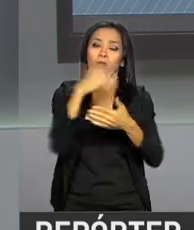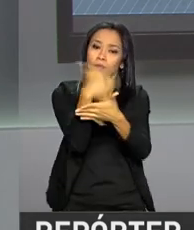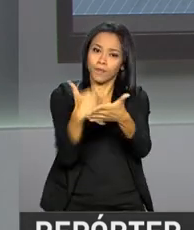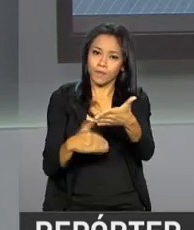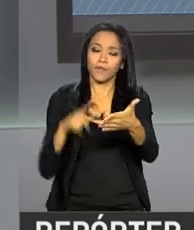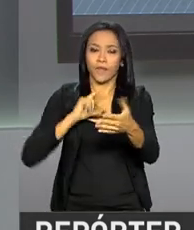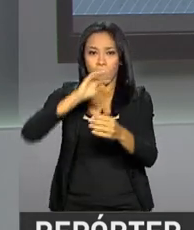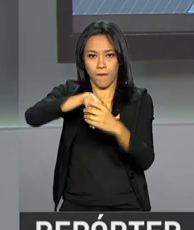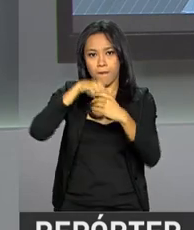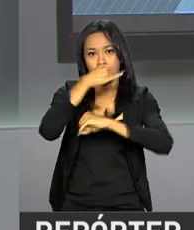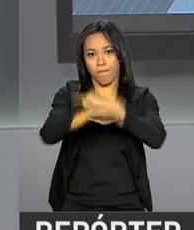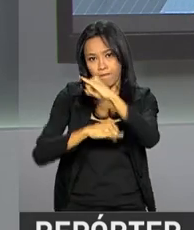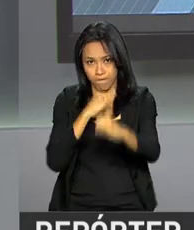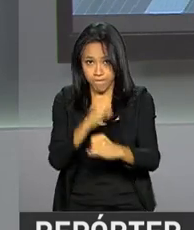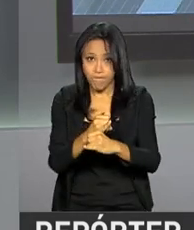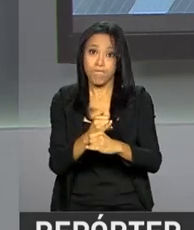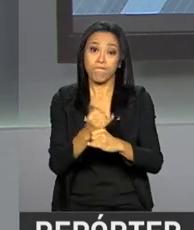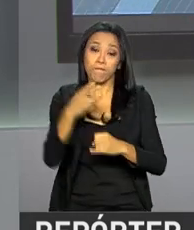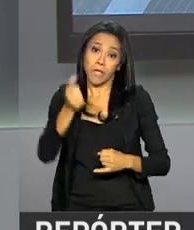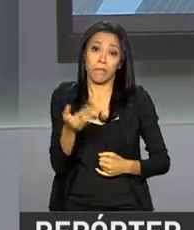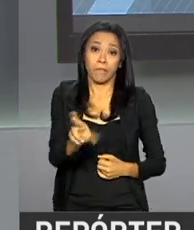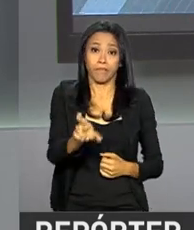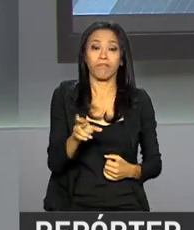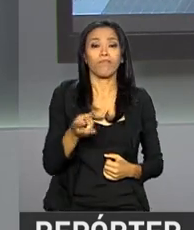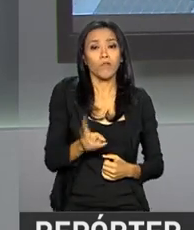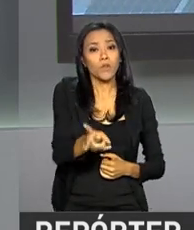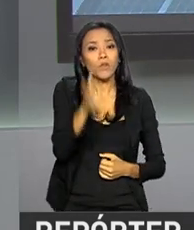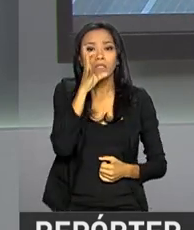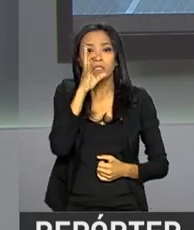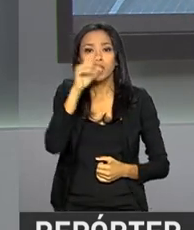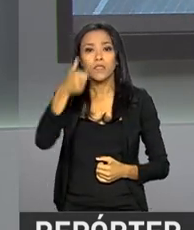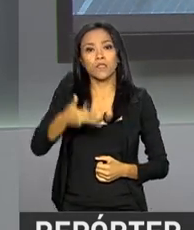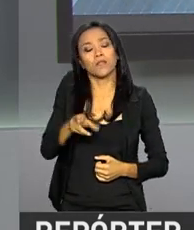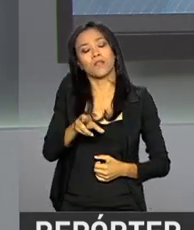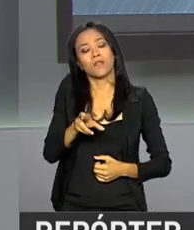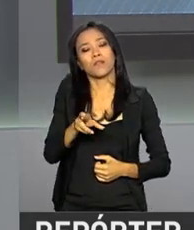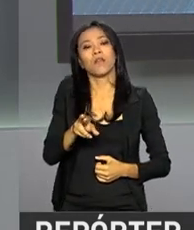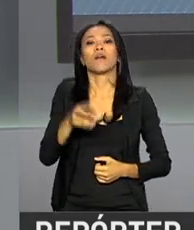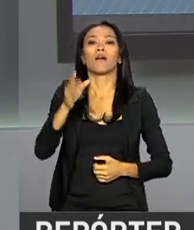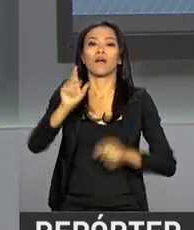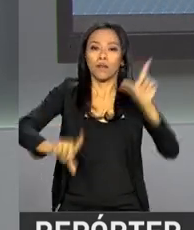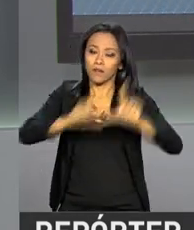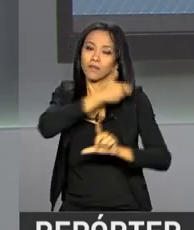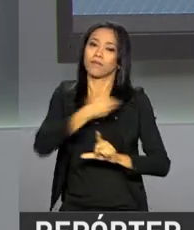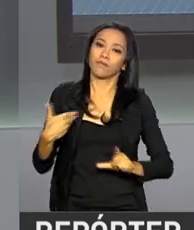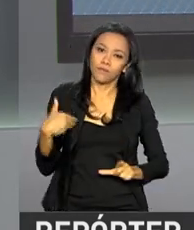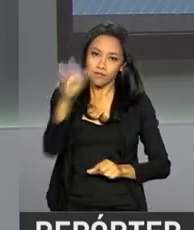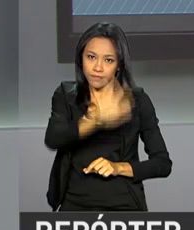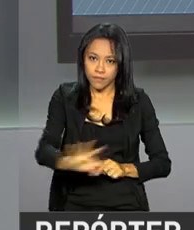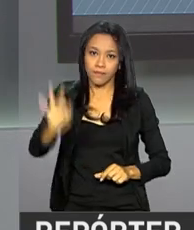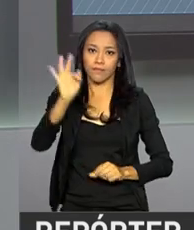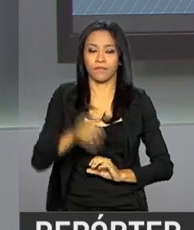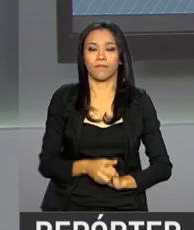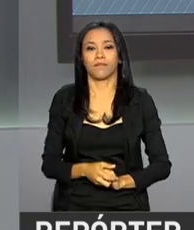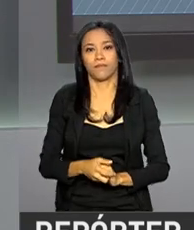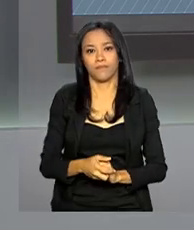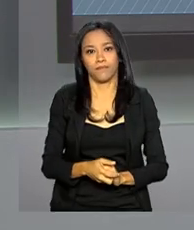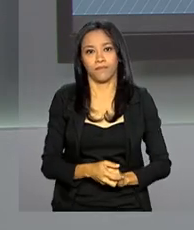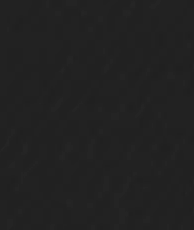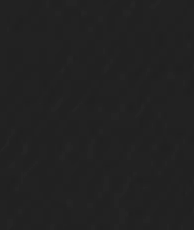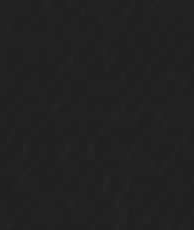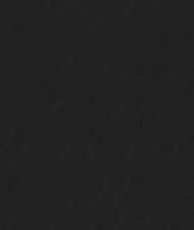também está na página da nbr na internet continue com a gente aqui na nbr a tv do governo federal